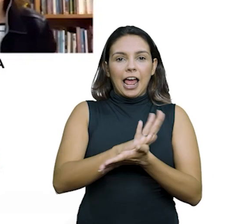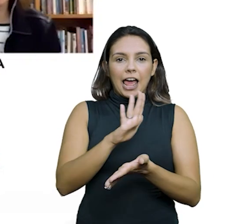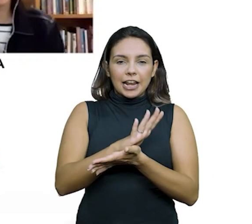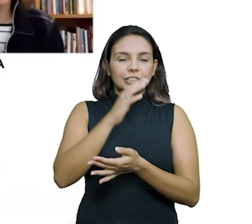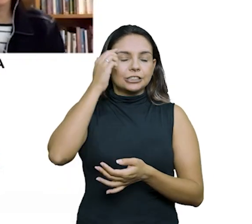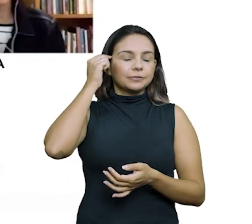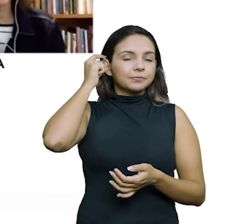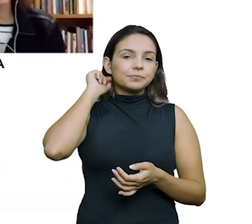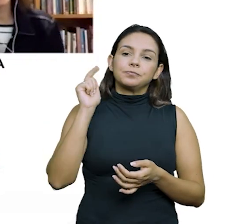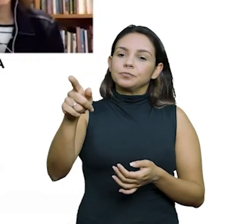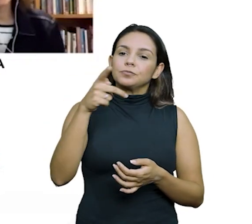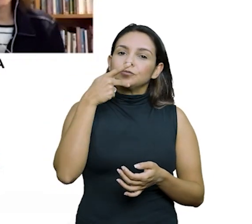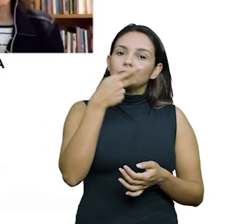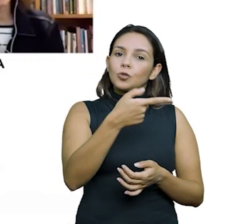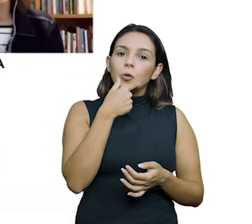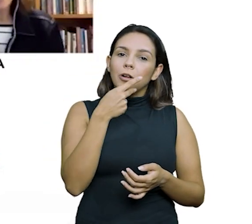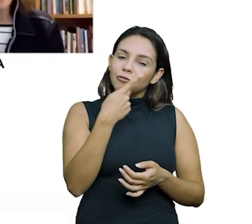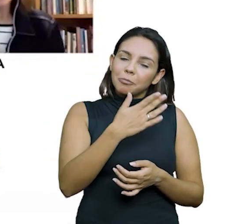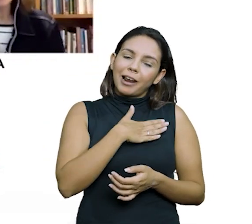aqui com você.